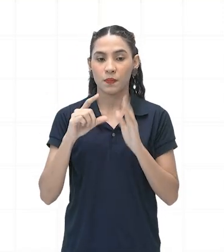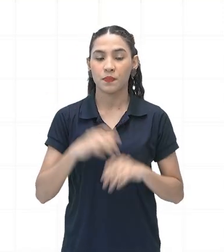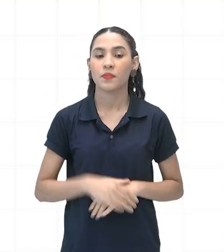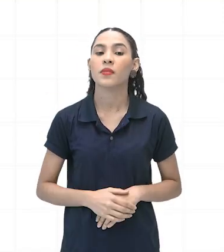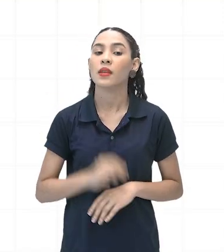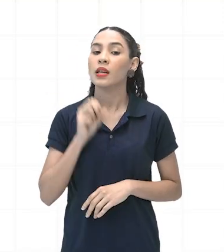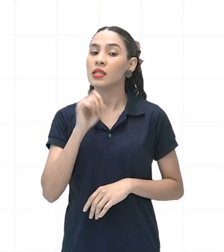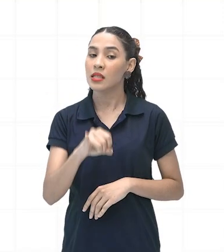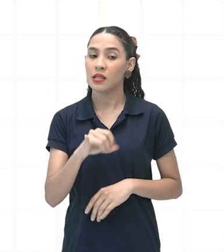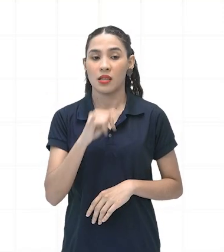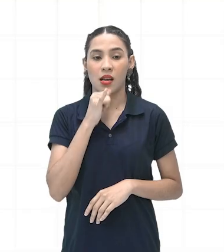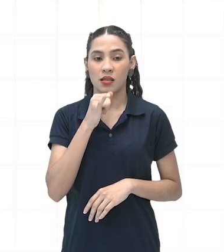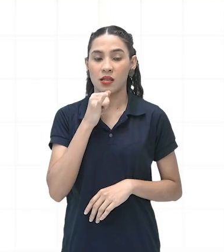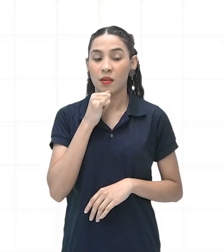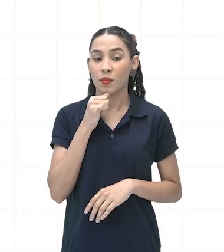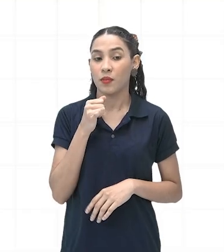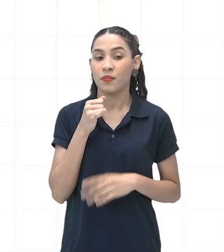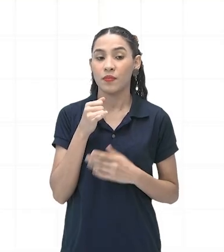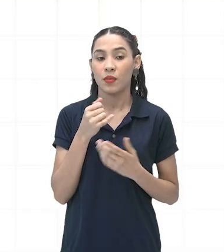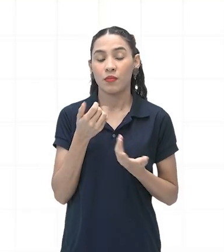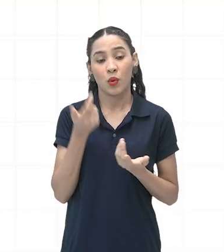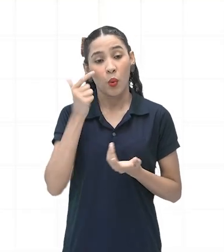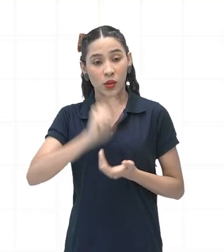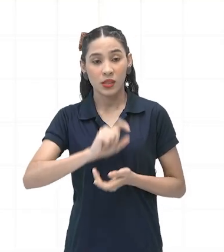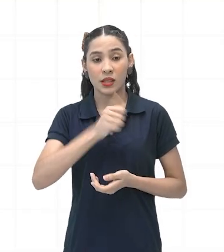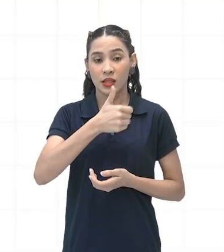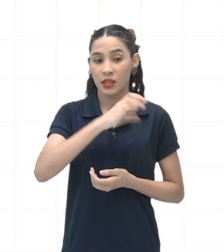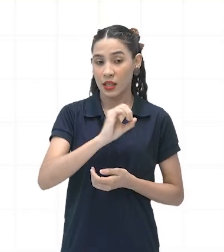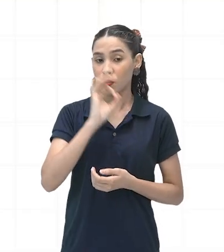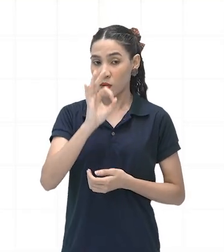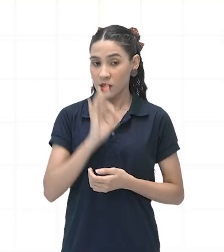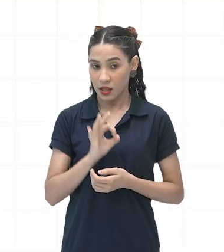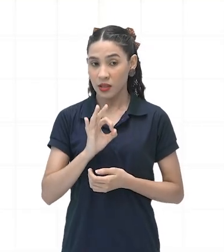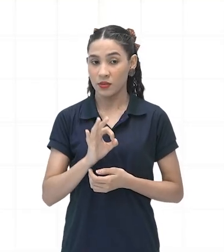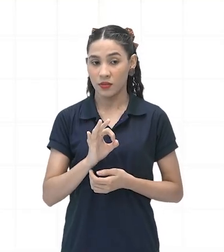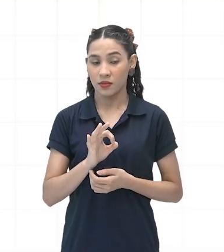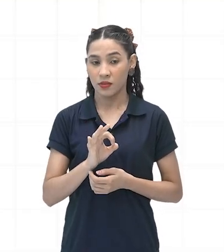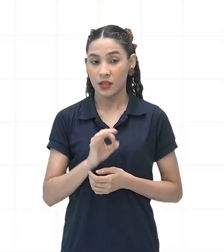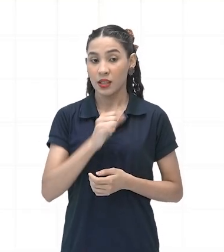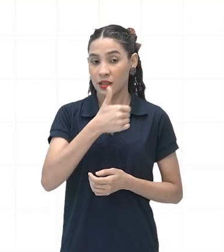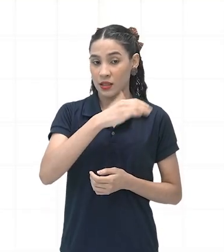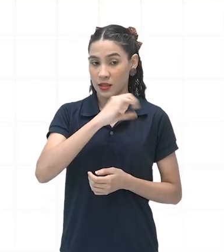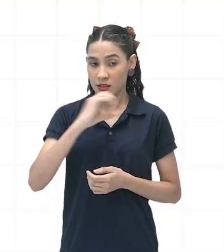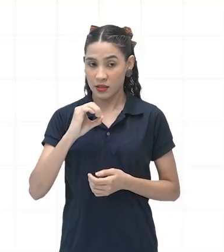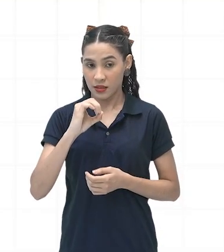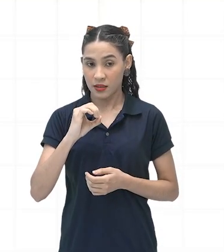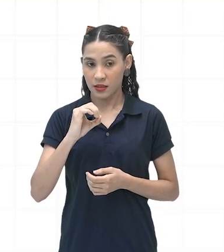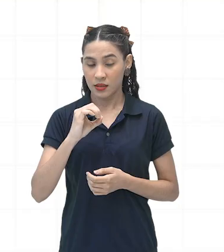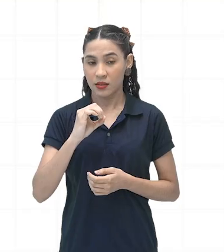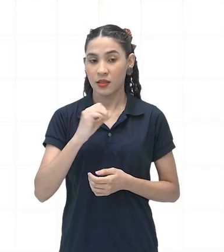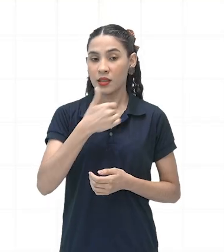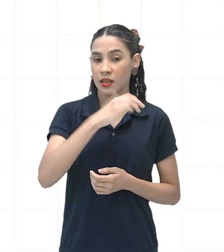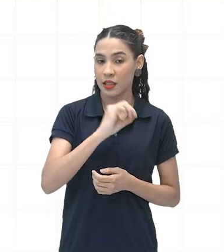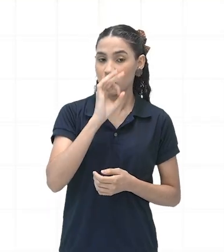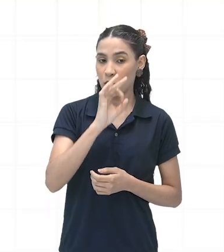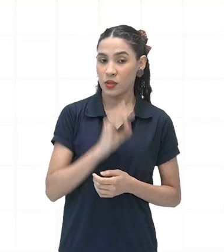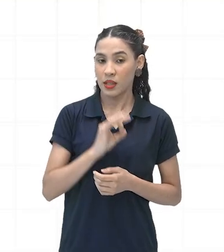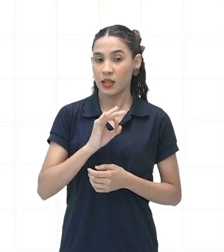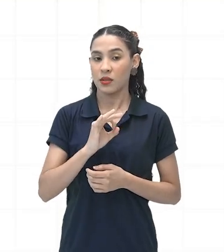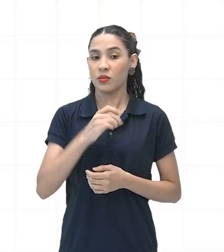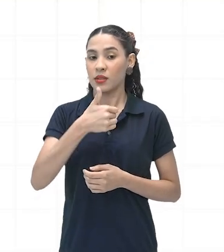Se ele tiver 10% de desconto, ou seja, 10% de 100, então é